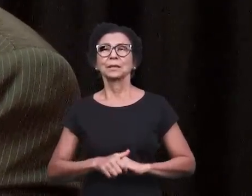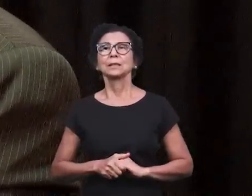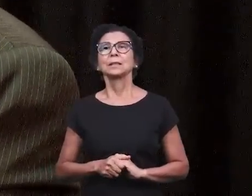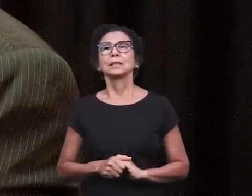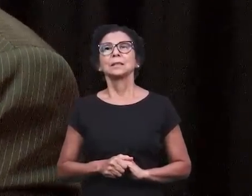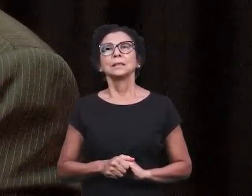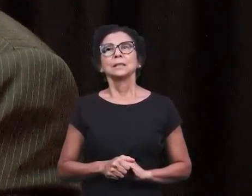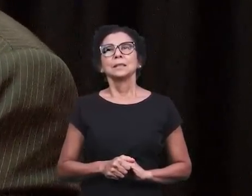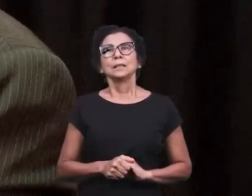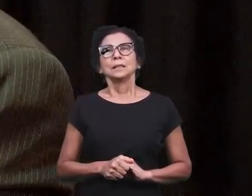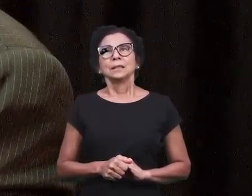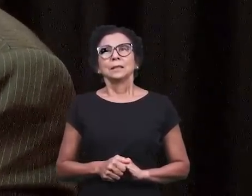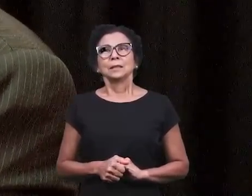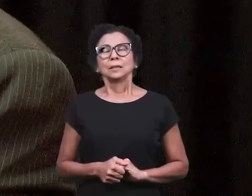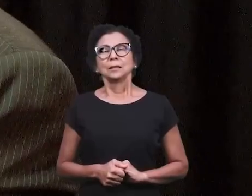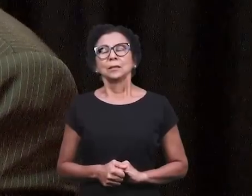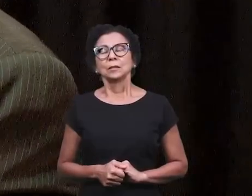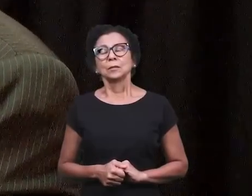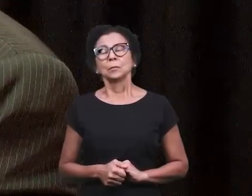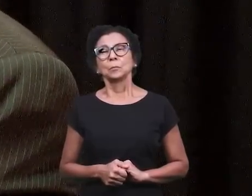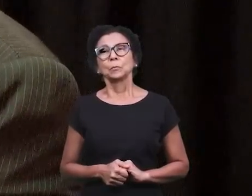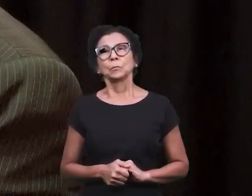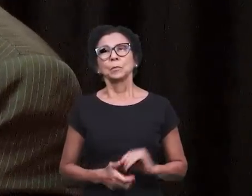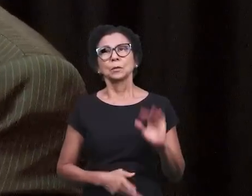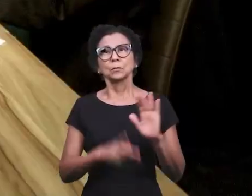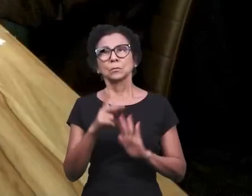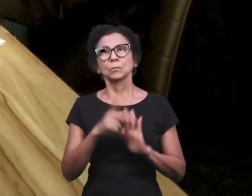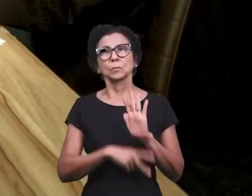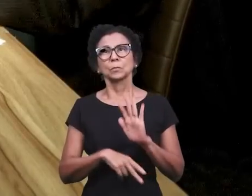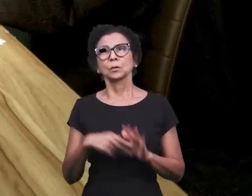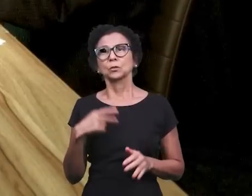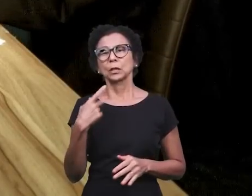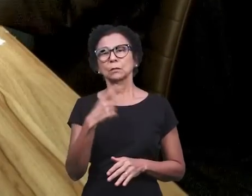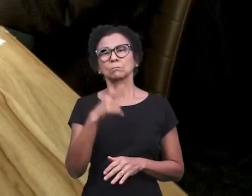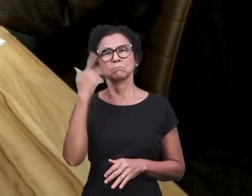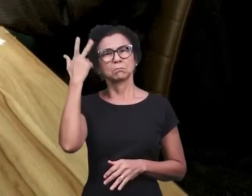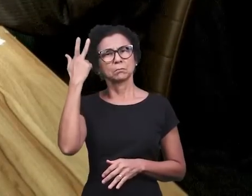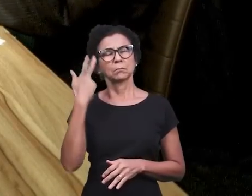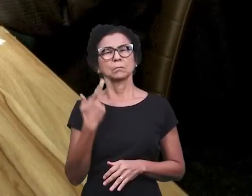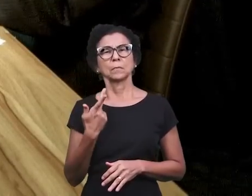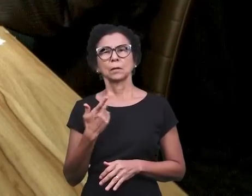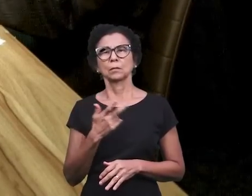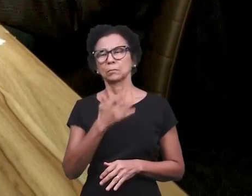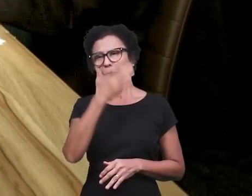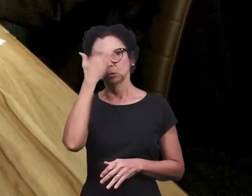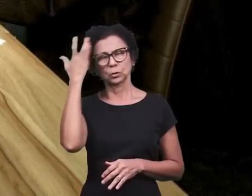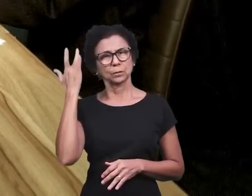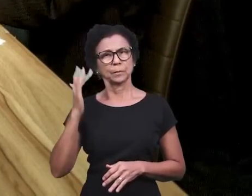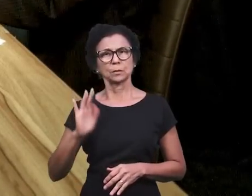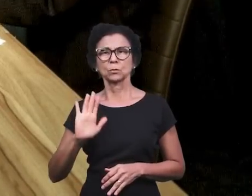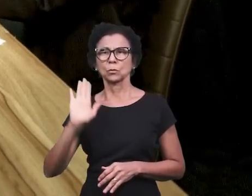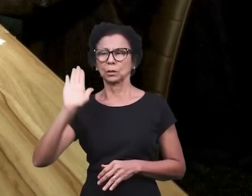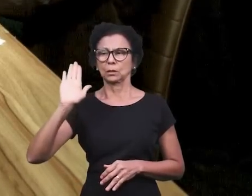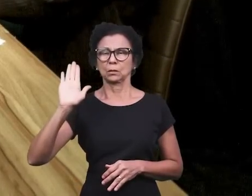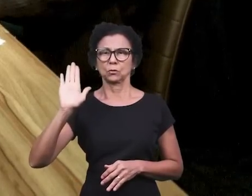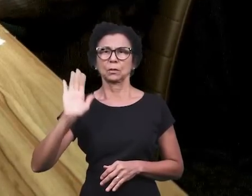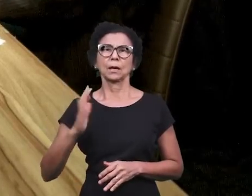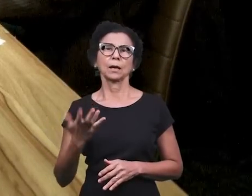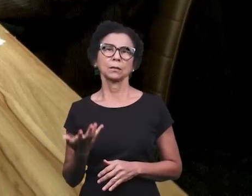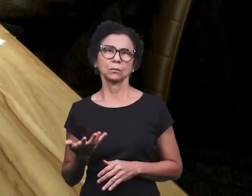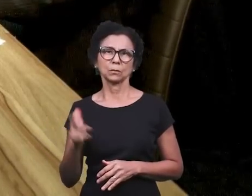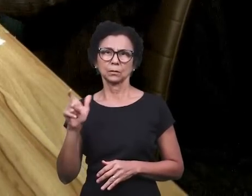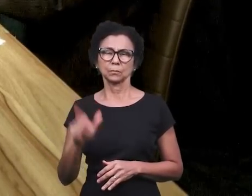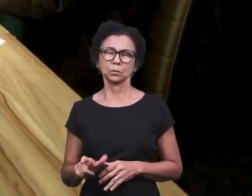o mindset dele, ou seja, o projeto dele, era o projeto normal que todo candidato tem, que não, eu vou seguir o meu plano, fui aprovado